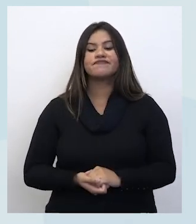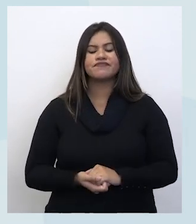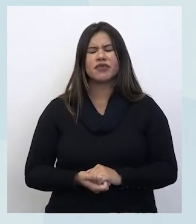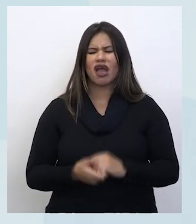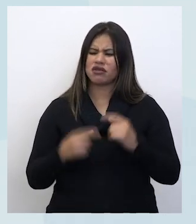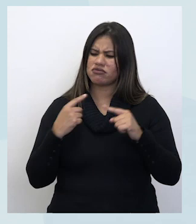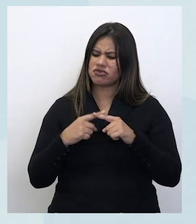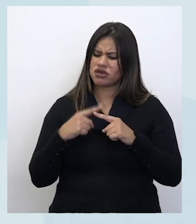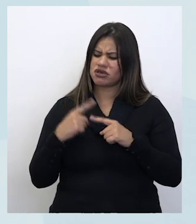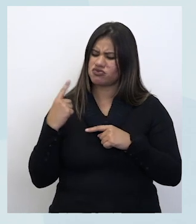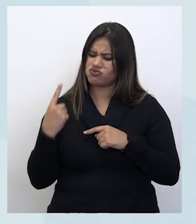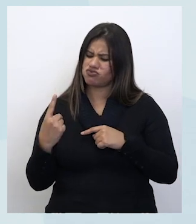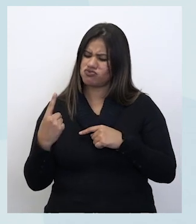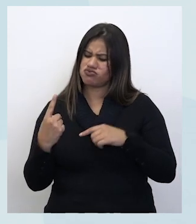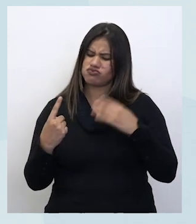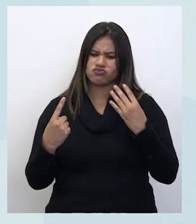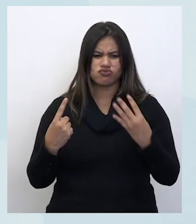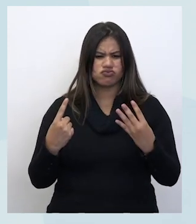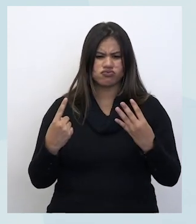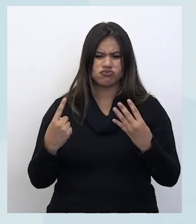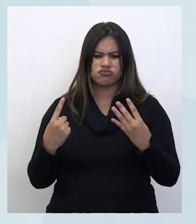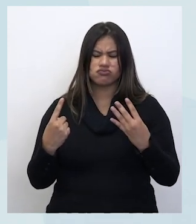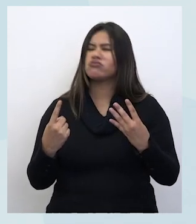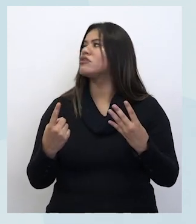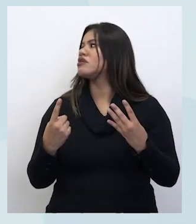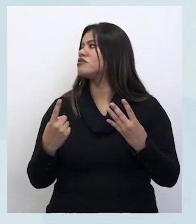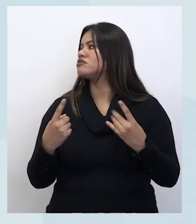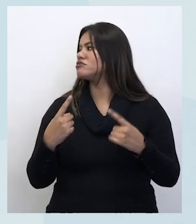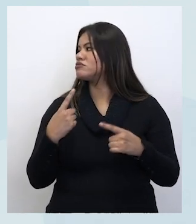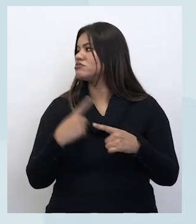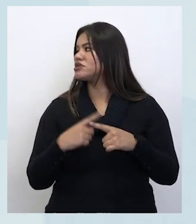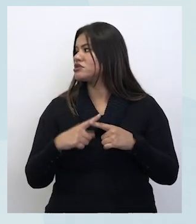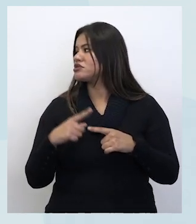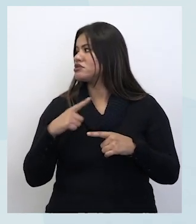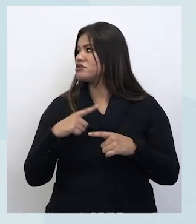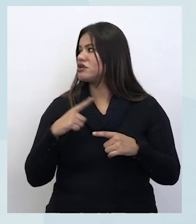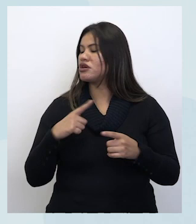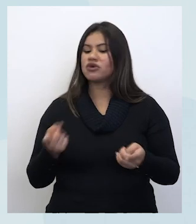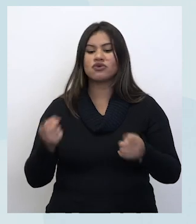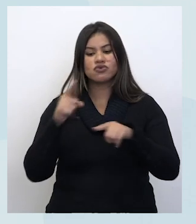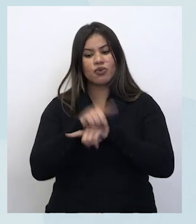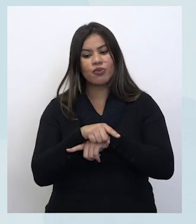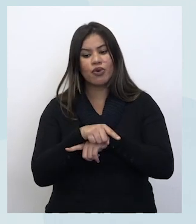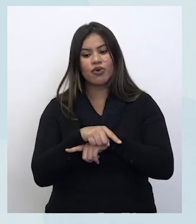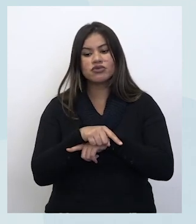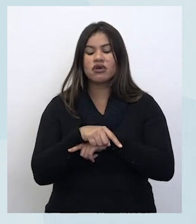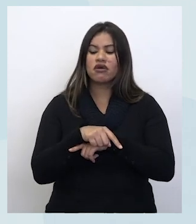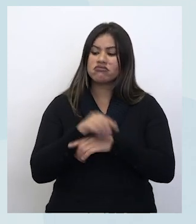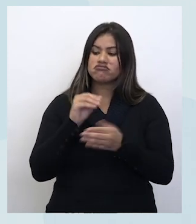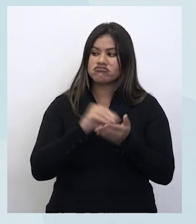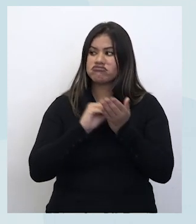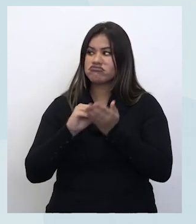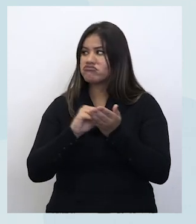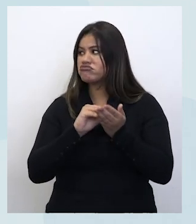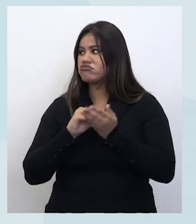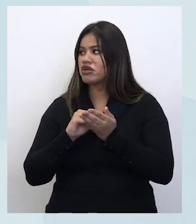do 1 e do 4 depois, Edna? Porque a gente vai ver esses opostos, onde eu vejo que não tem essa competência desenvolvida e